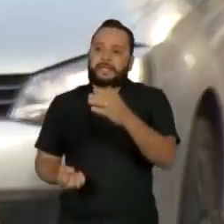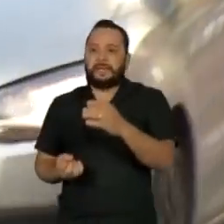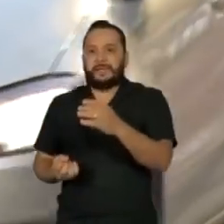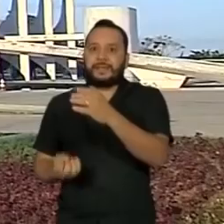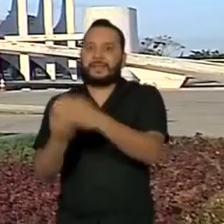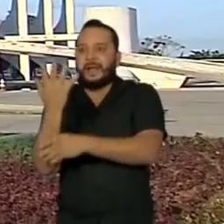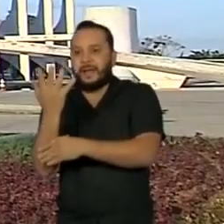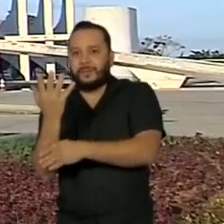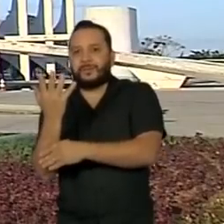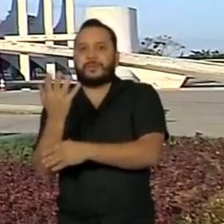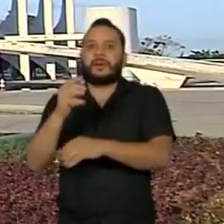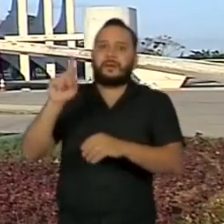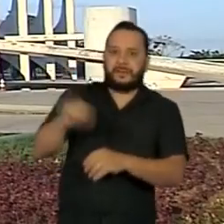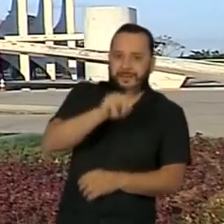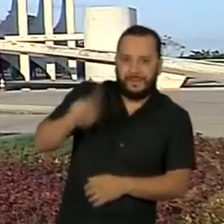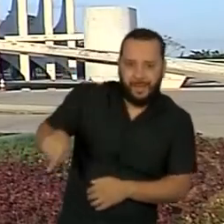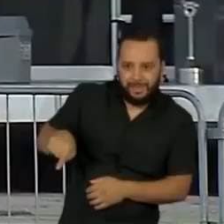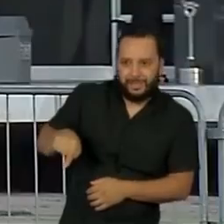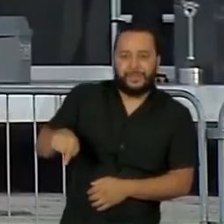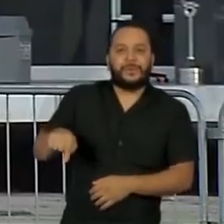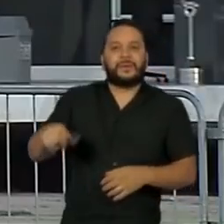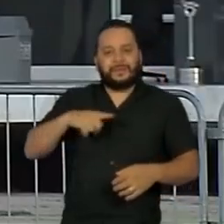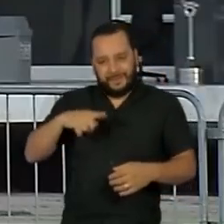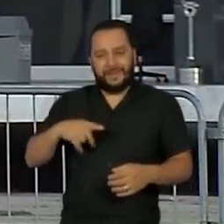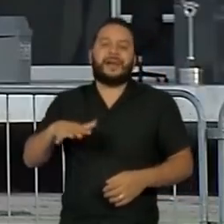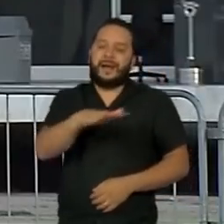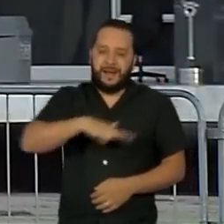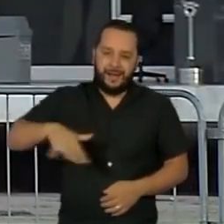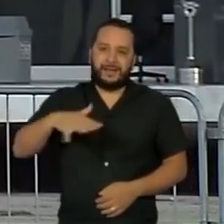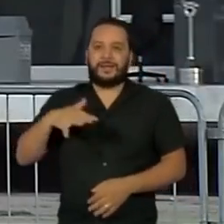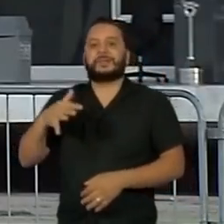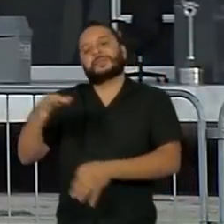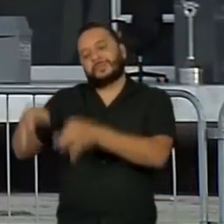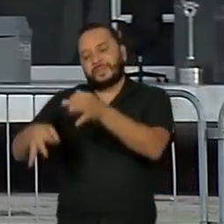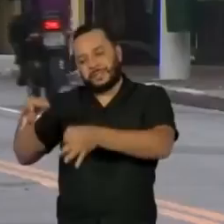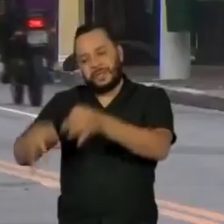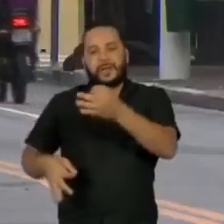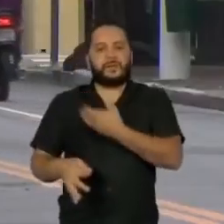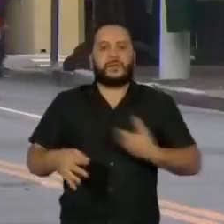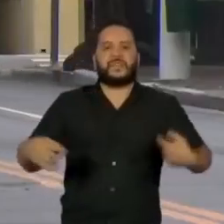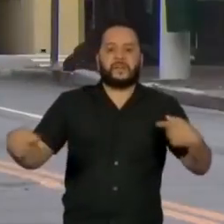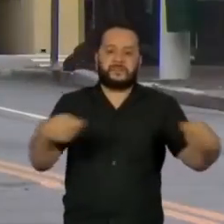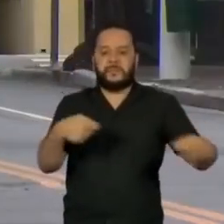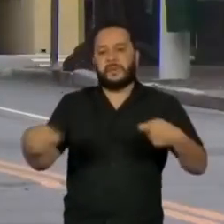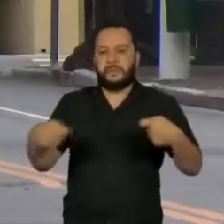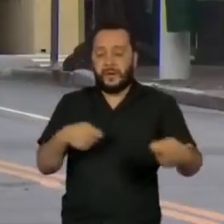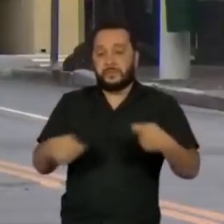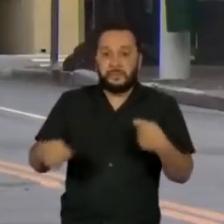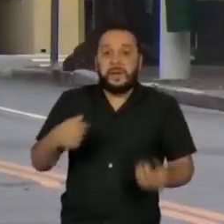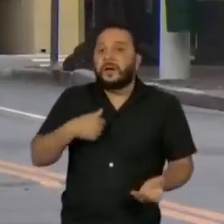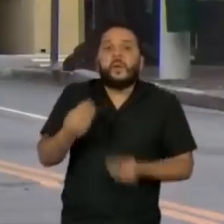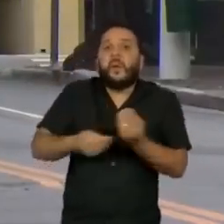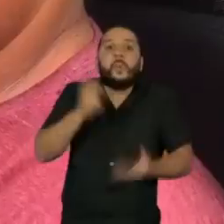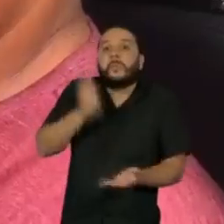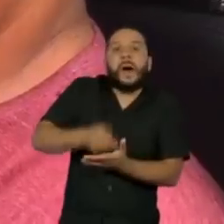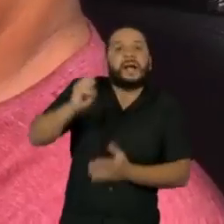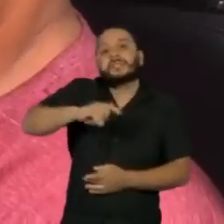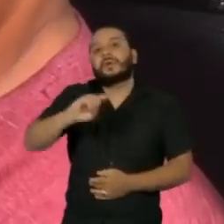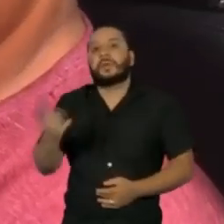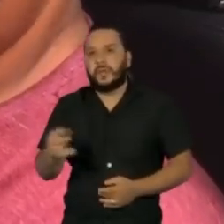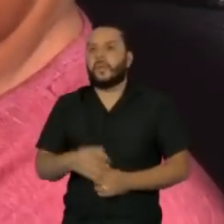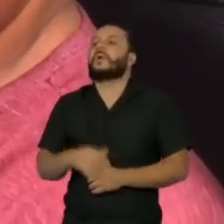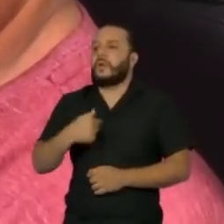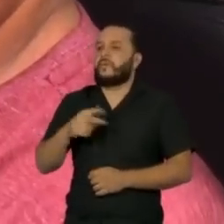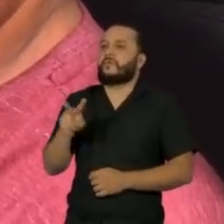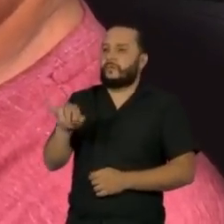DPVAT, que virou queda de braço entre executivo e judiciário, começa a vencer esta semana em diversos estados junto com o IPVA. Não vou